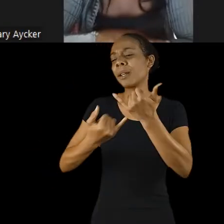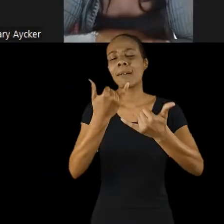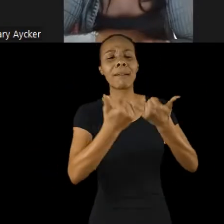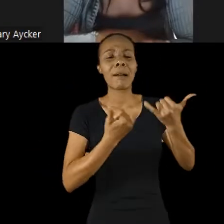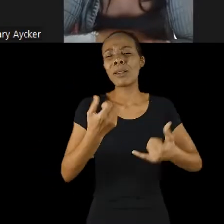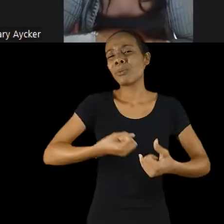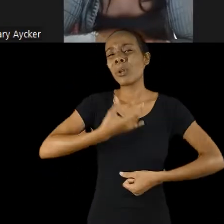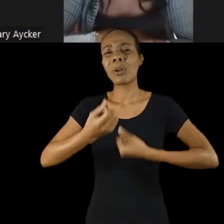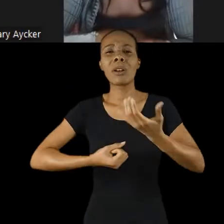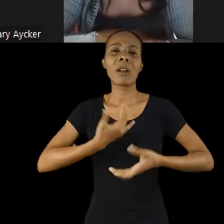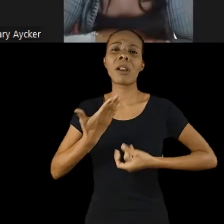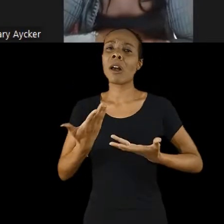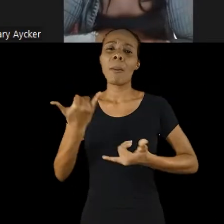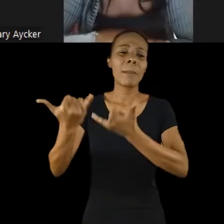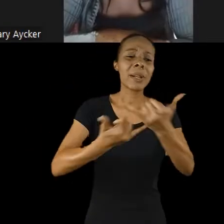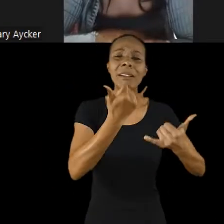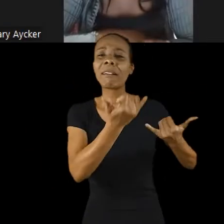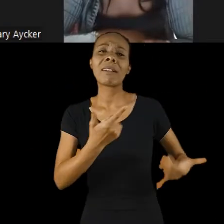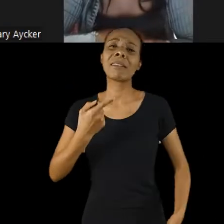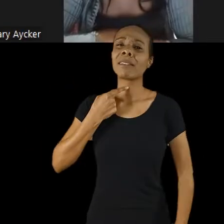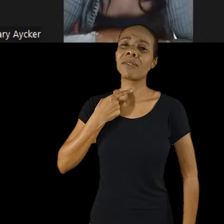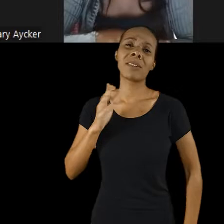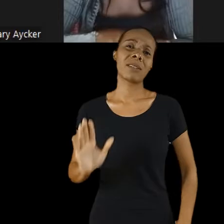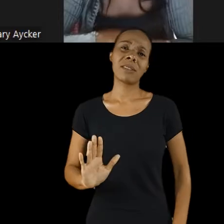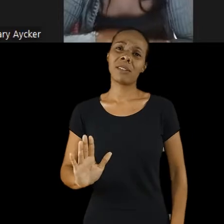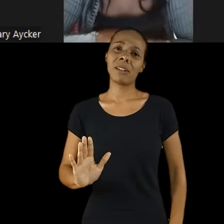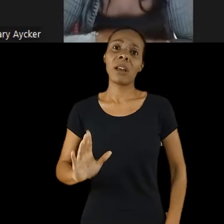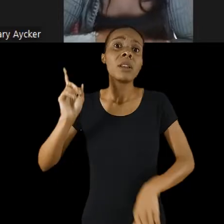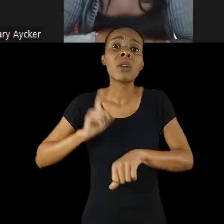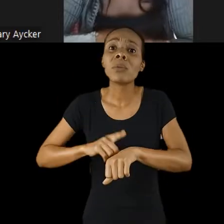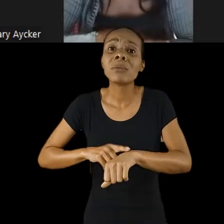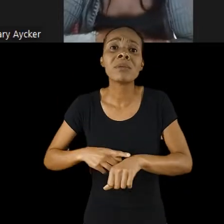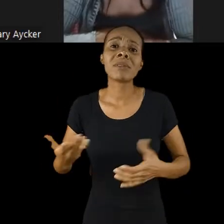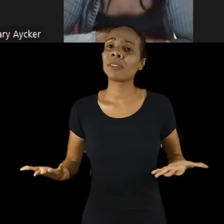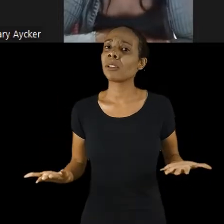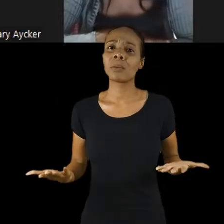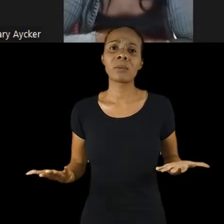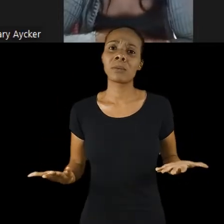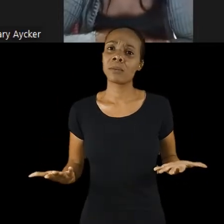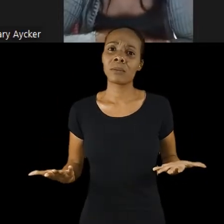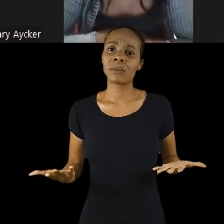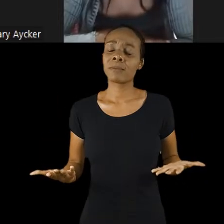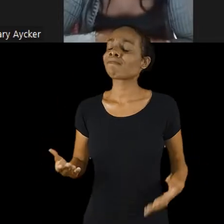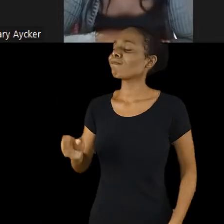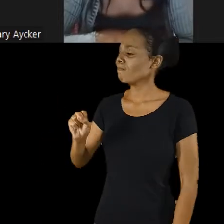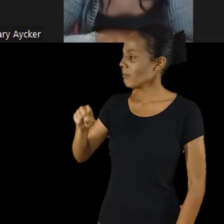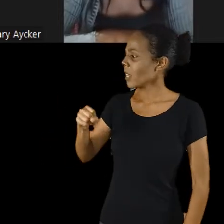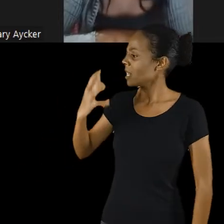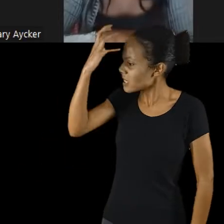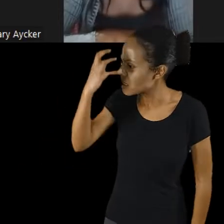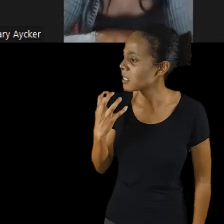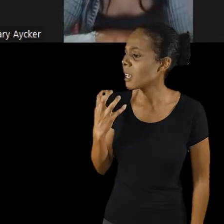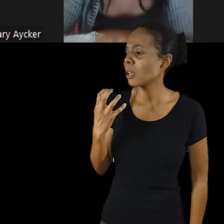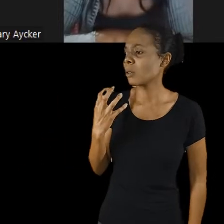ser resistência, brincando de ser travesti. A gente não tem mais como, né? É sério, né, minha irmã? É